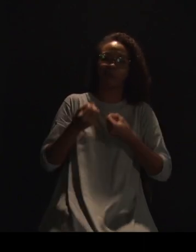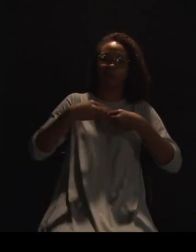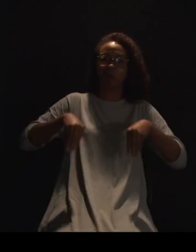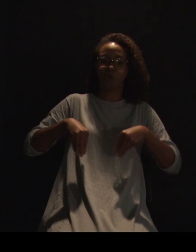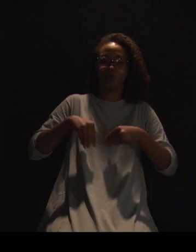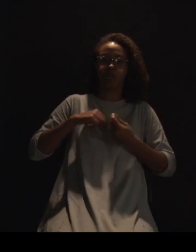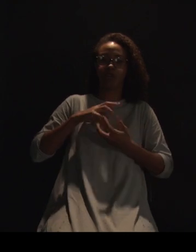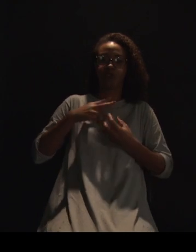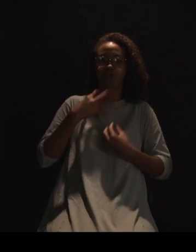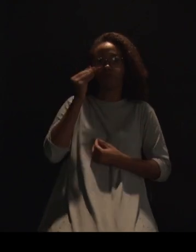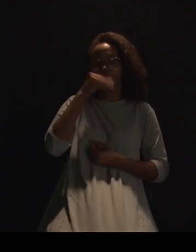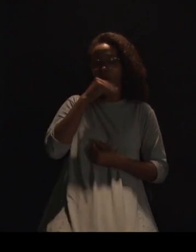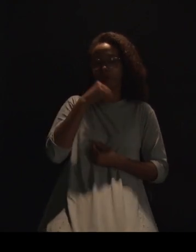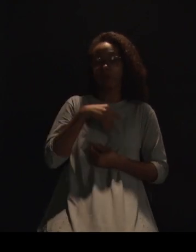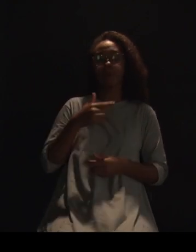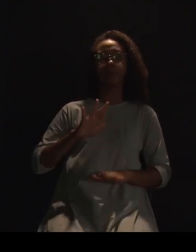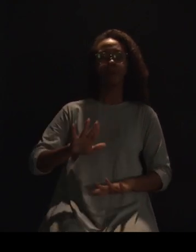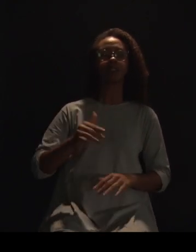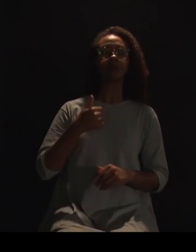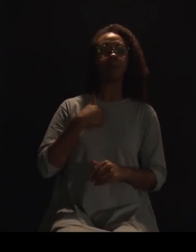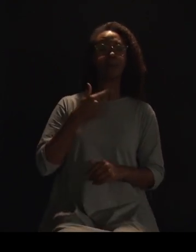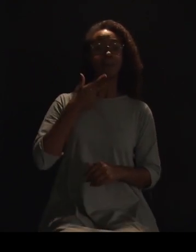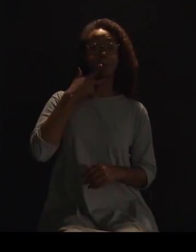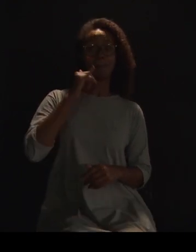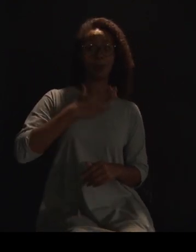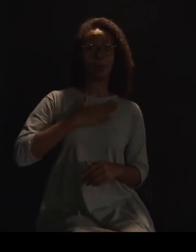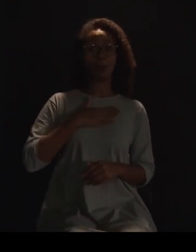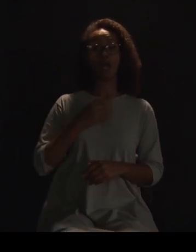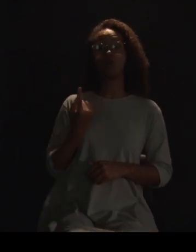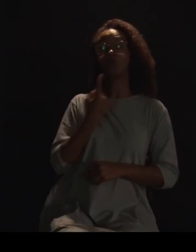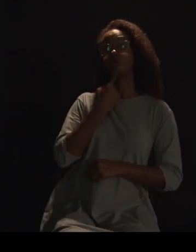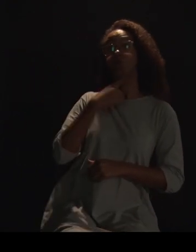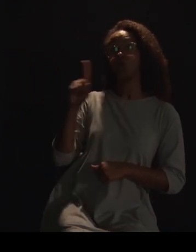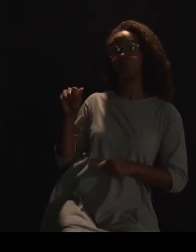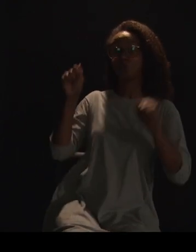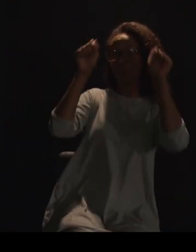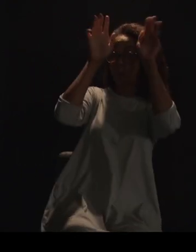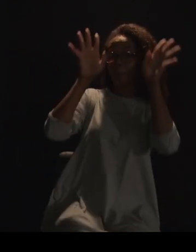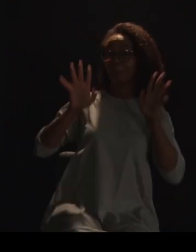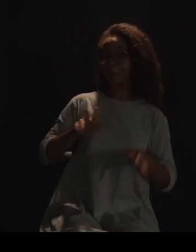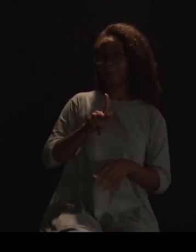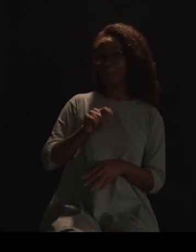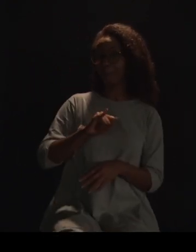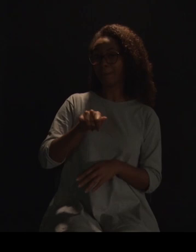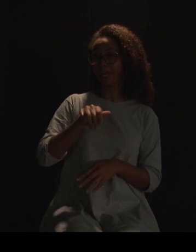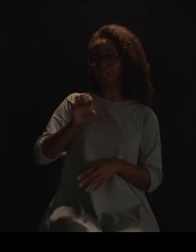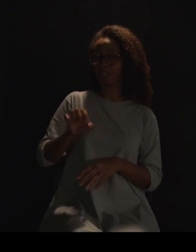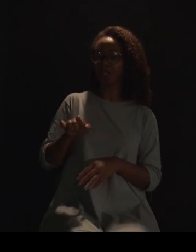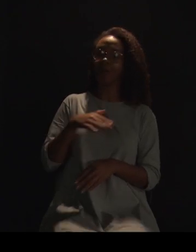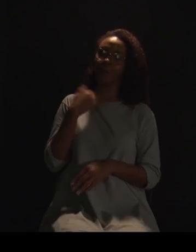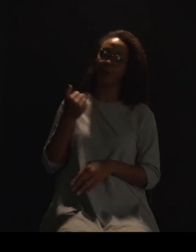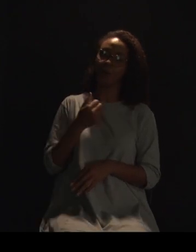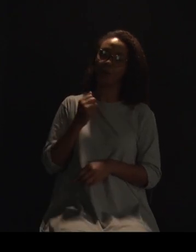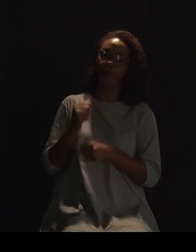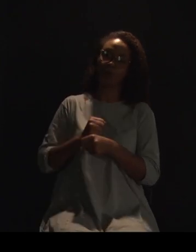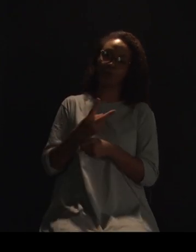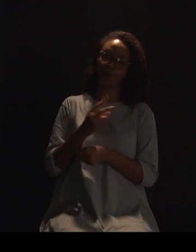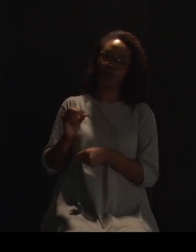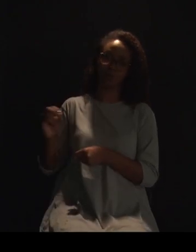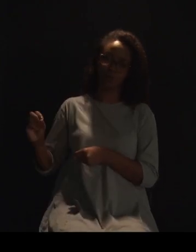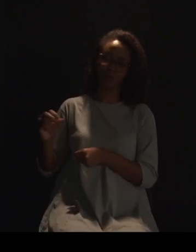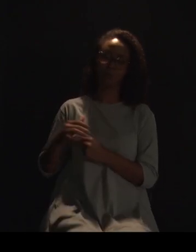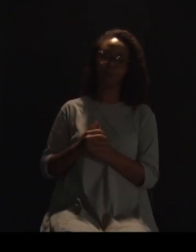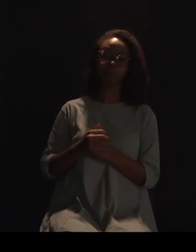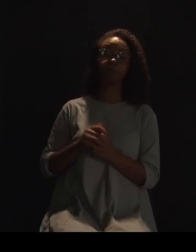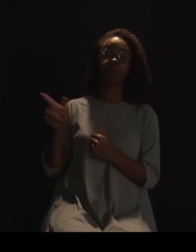uma pessoa acho que foi o último projeto pingo arani nexe foi em 2000 eu aprendi com ele que nós